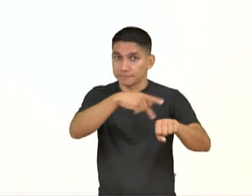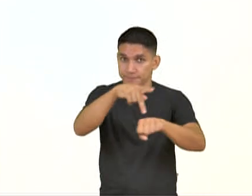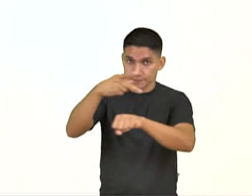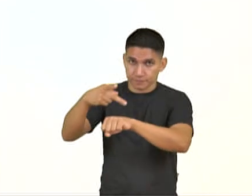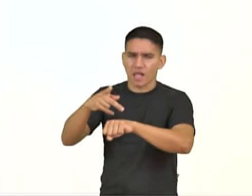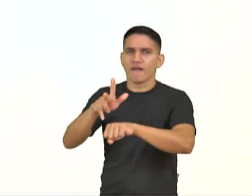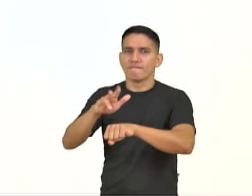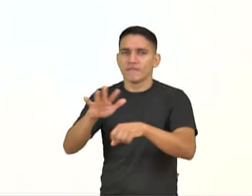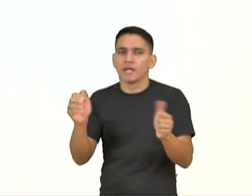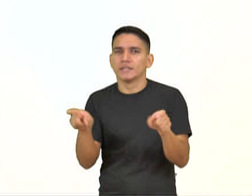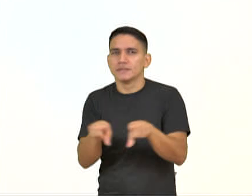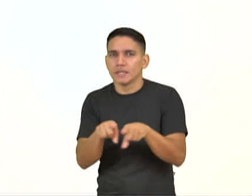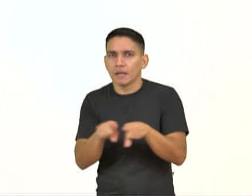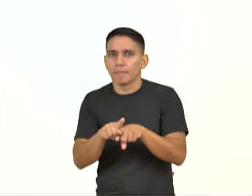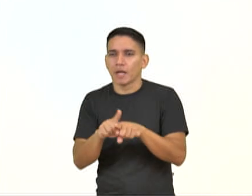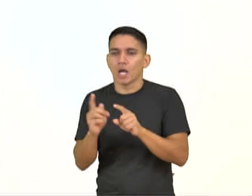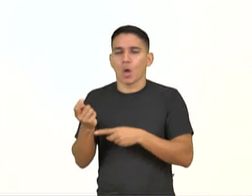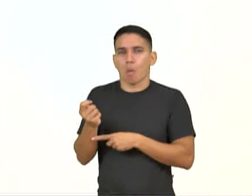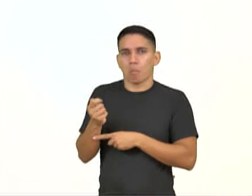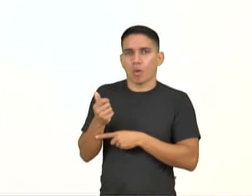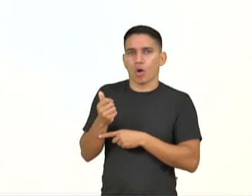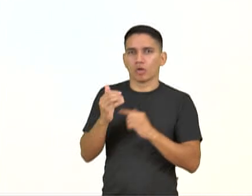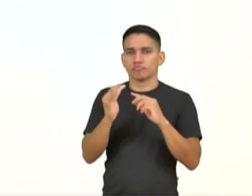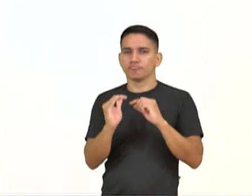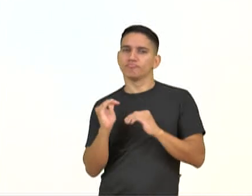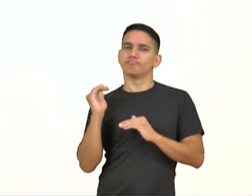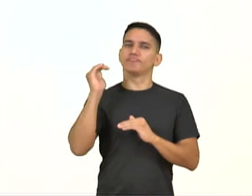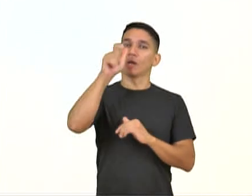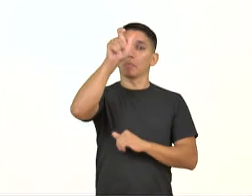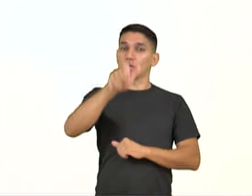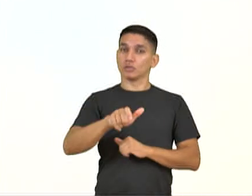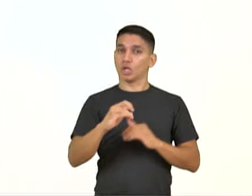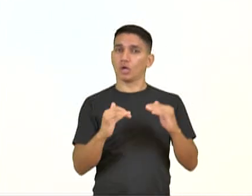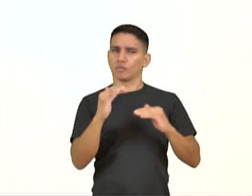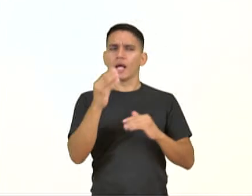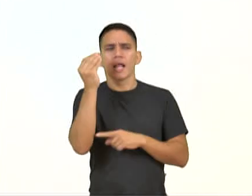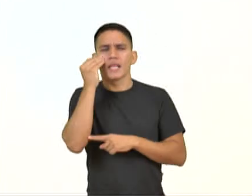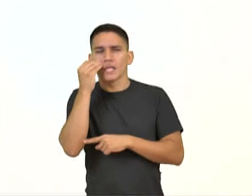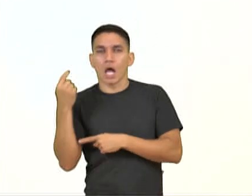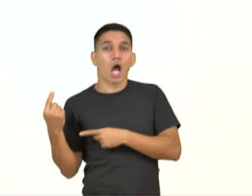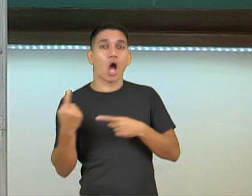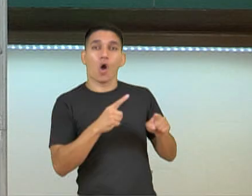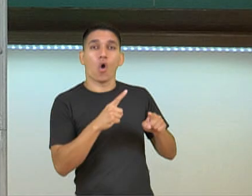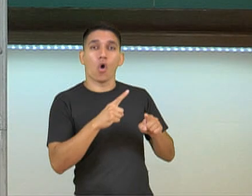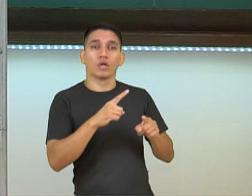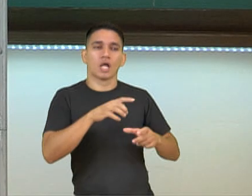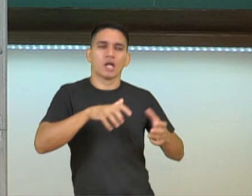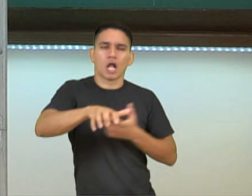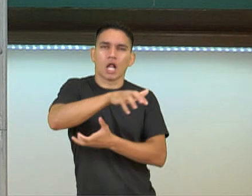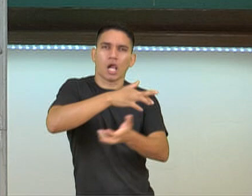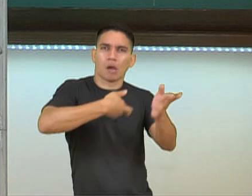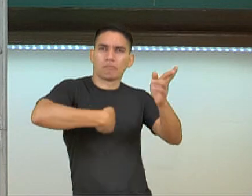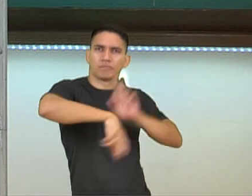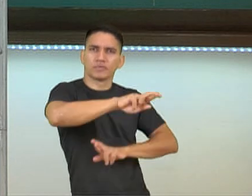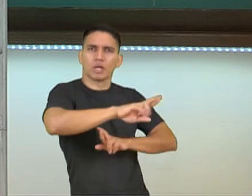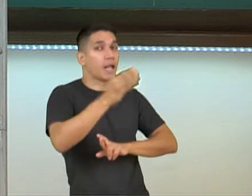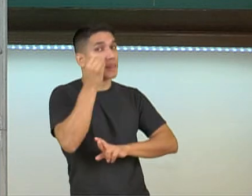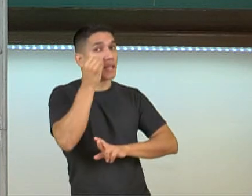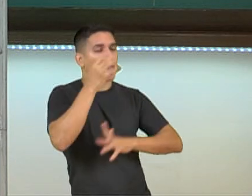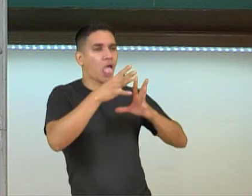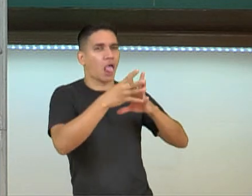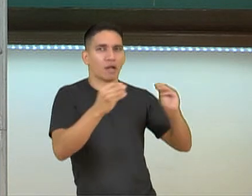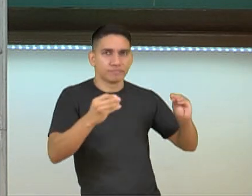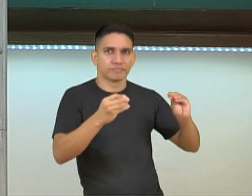com parte da nobreza francesa, vai tentar desejar uma contra-revolução, ou seja, acabar com aquela